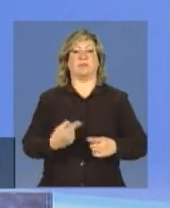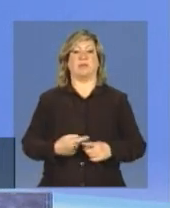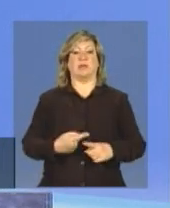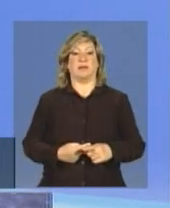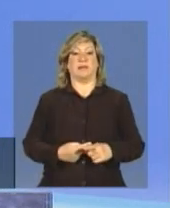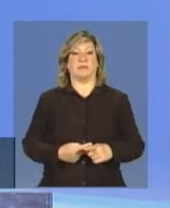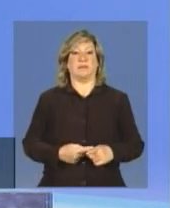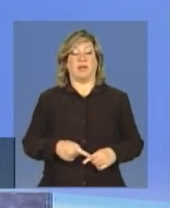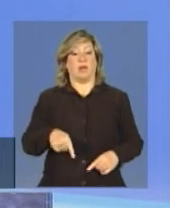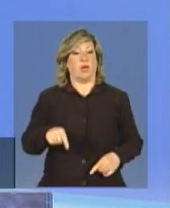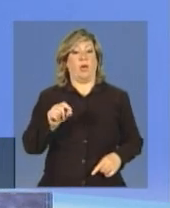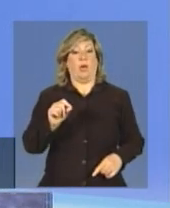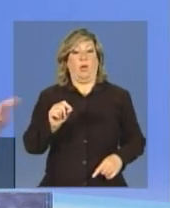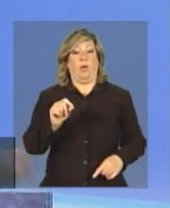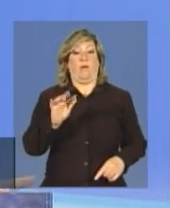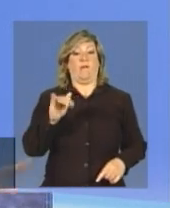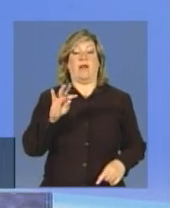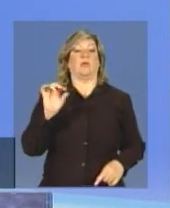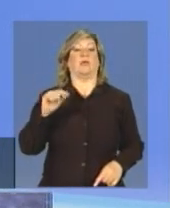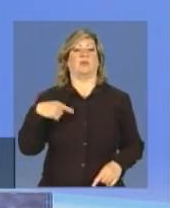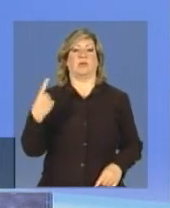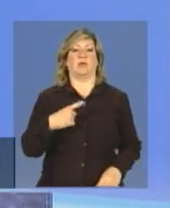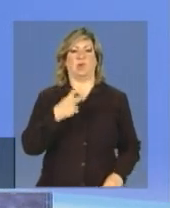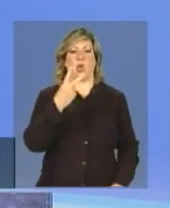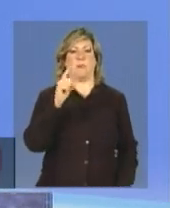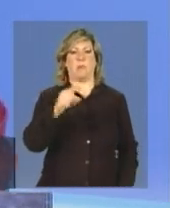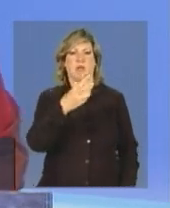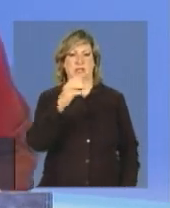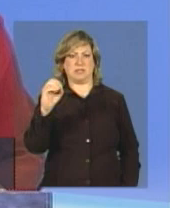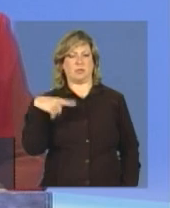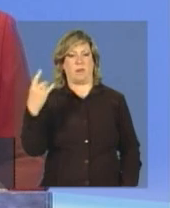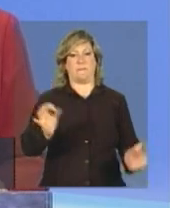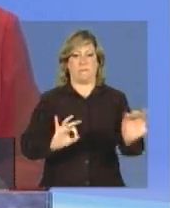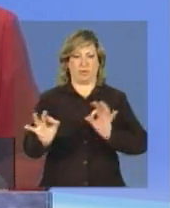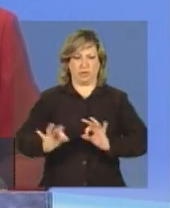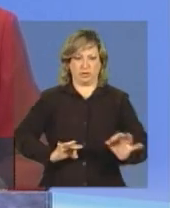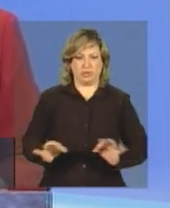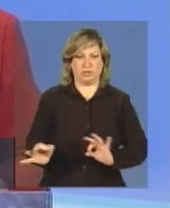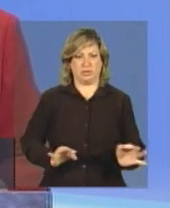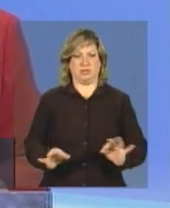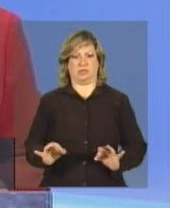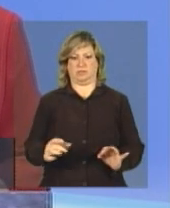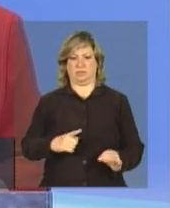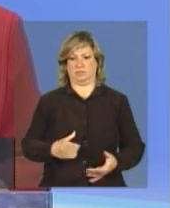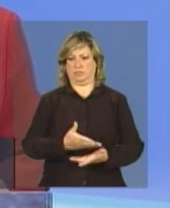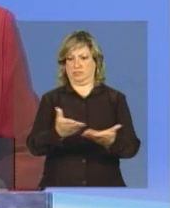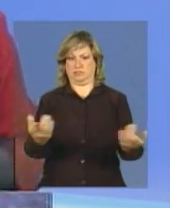o fato de serem 2.300 os projetos que concorreram,